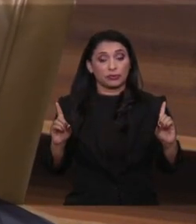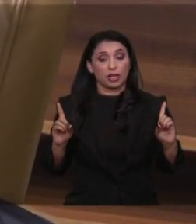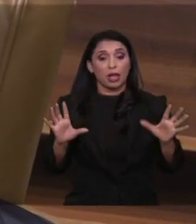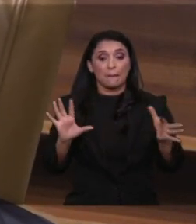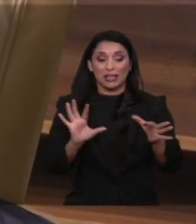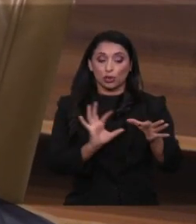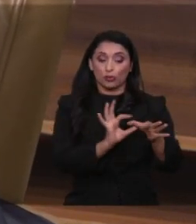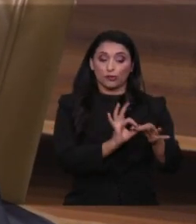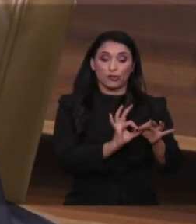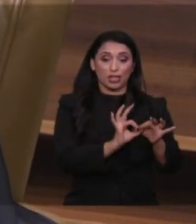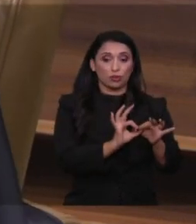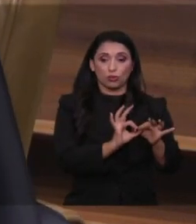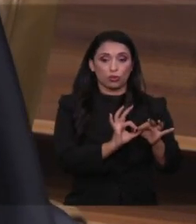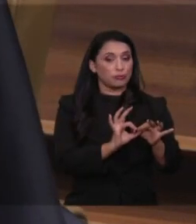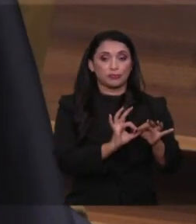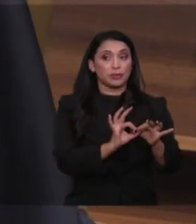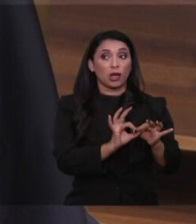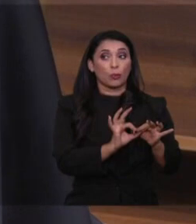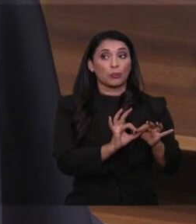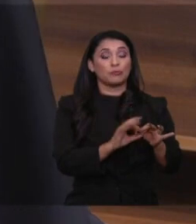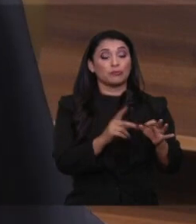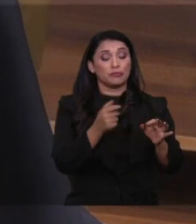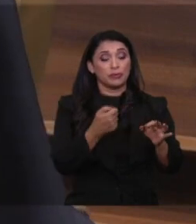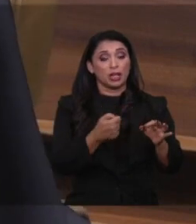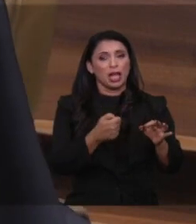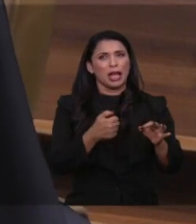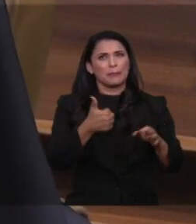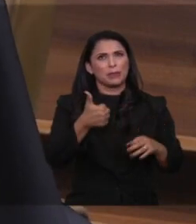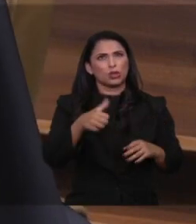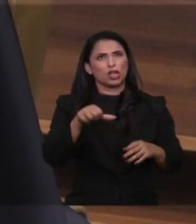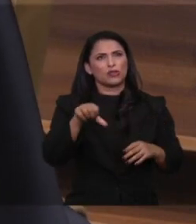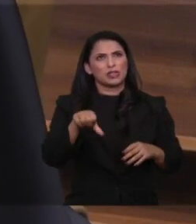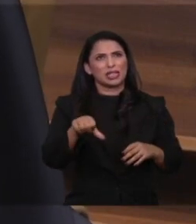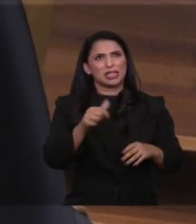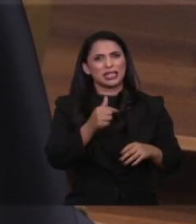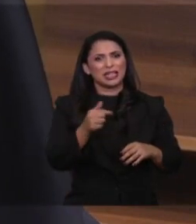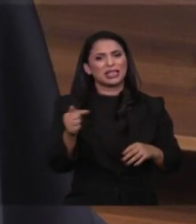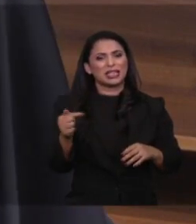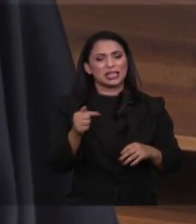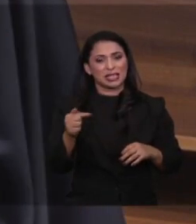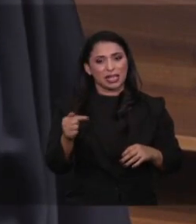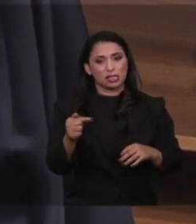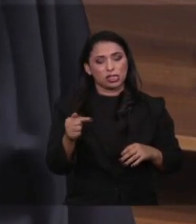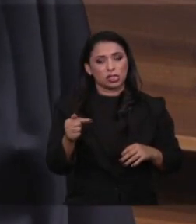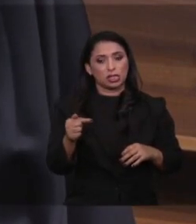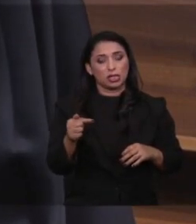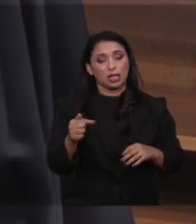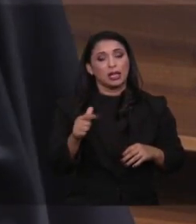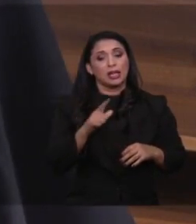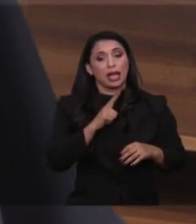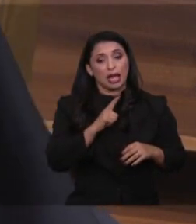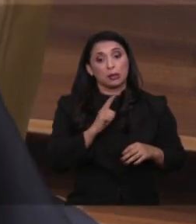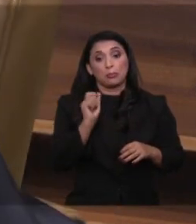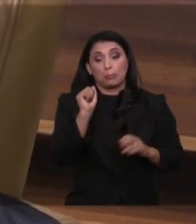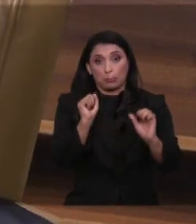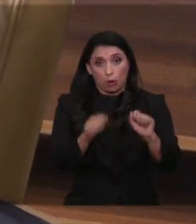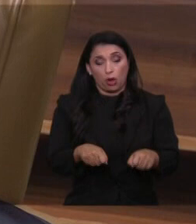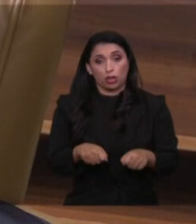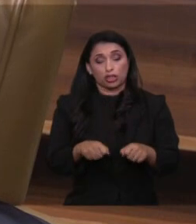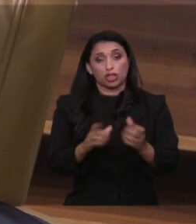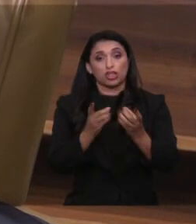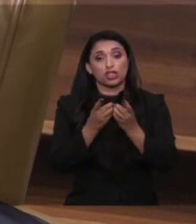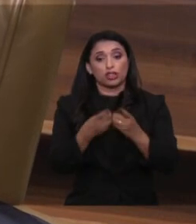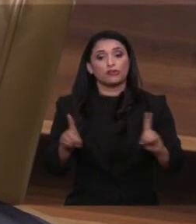vínculo. Depois de longo tempo, em 1977, se aprova a possibilidade do divórcio, com um único